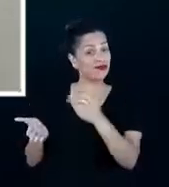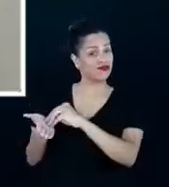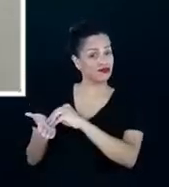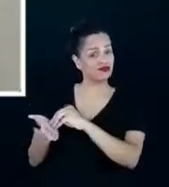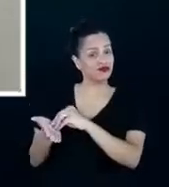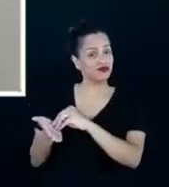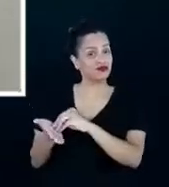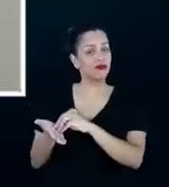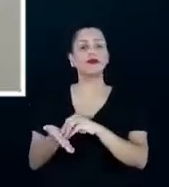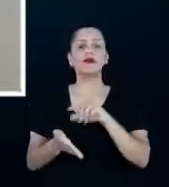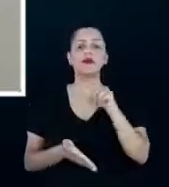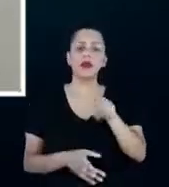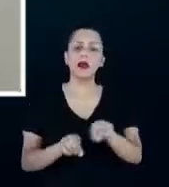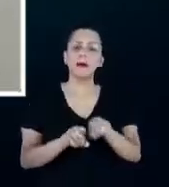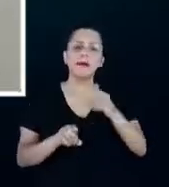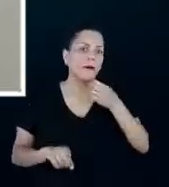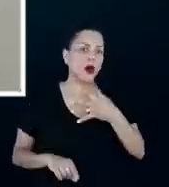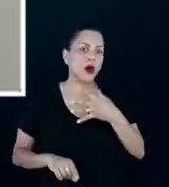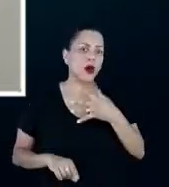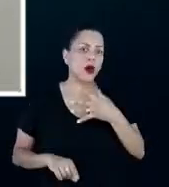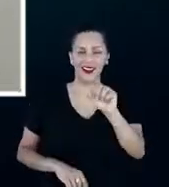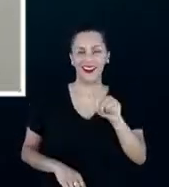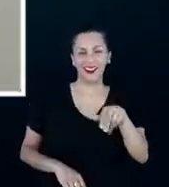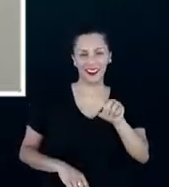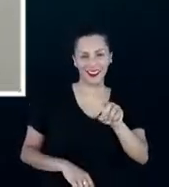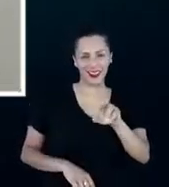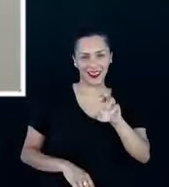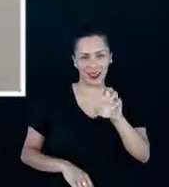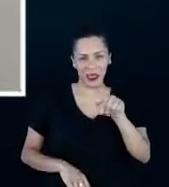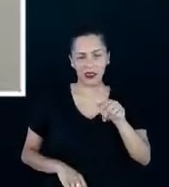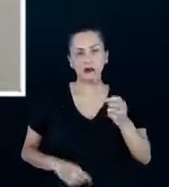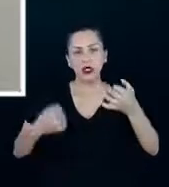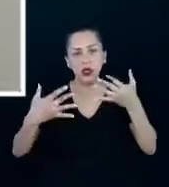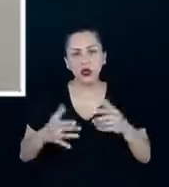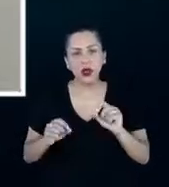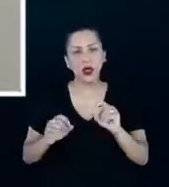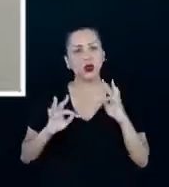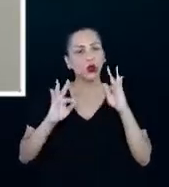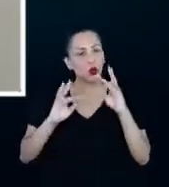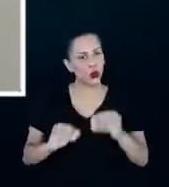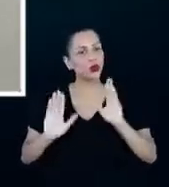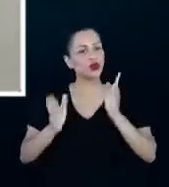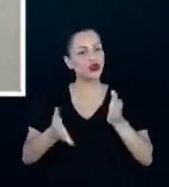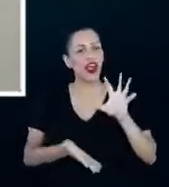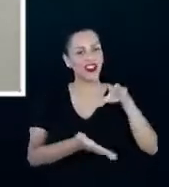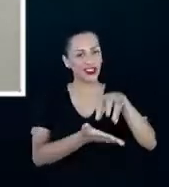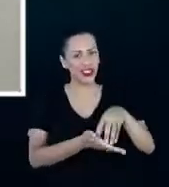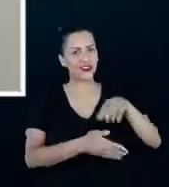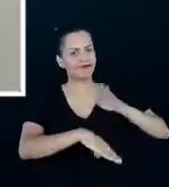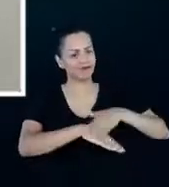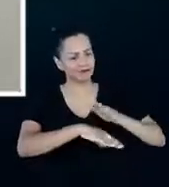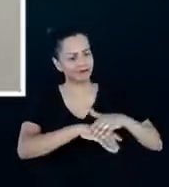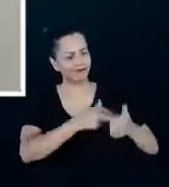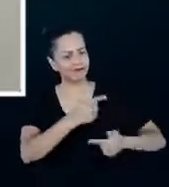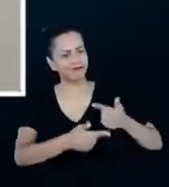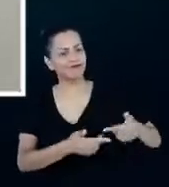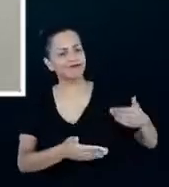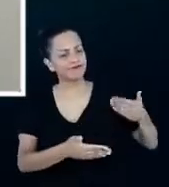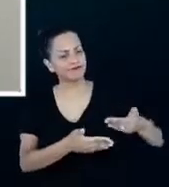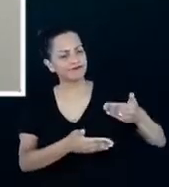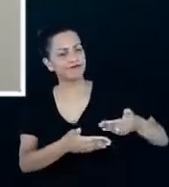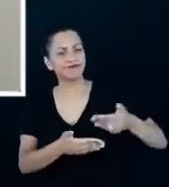eu achei muito bom, né, o André ter mencionado todo o trabalho que a agência tem feito com